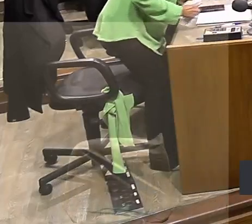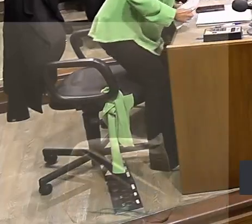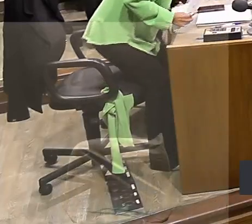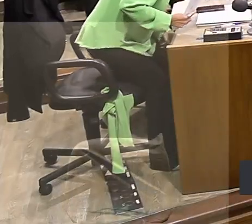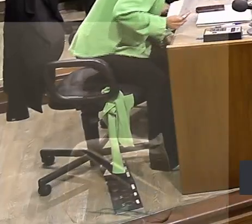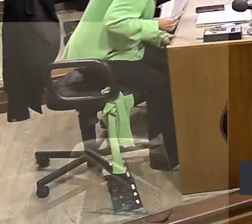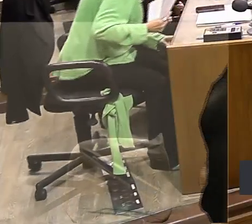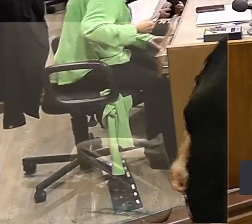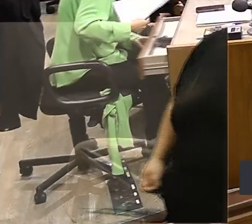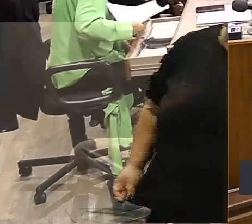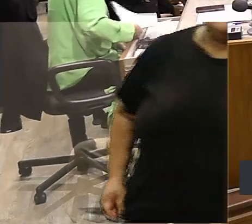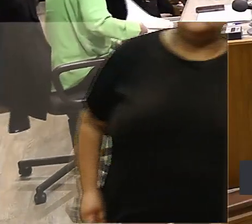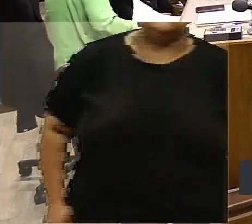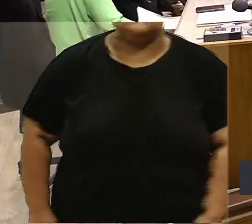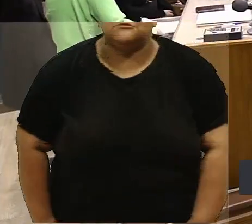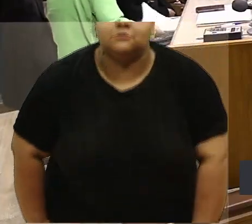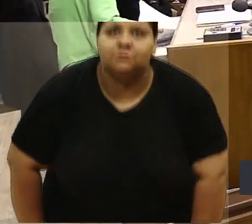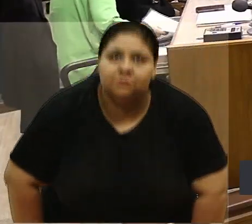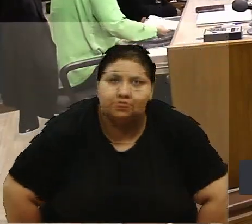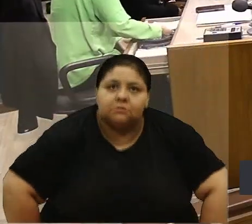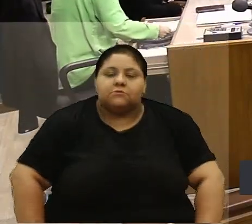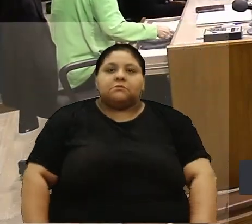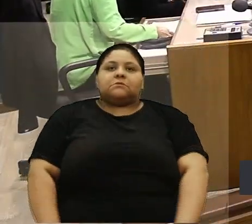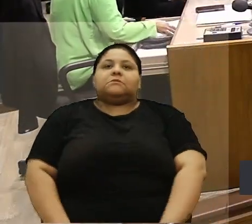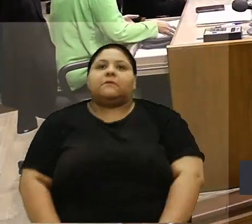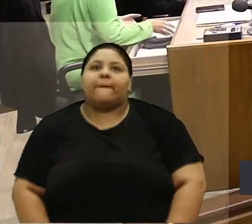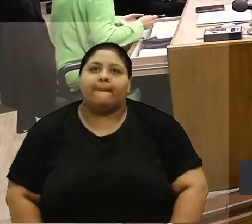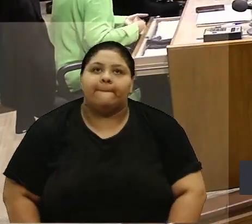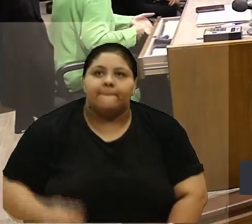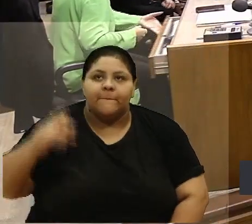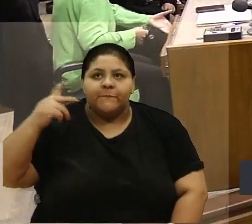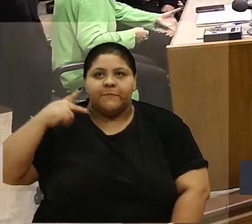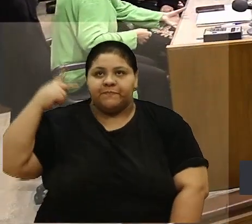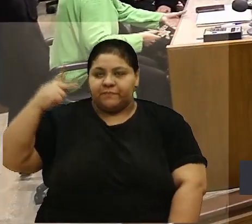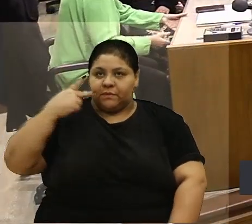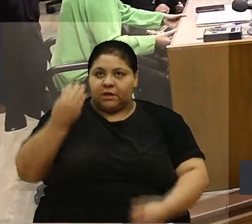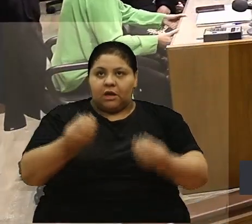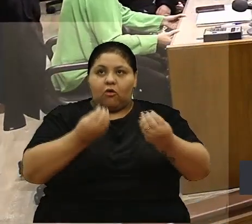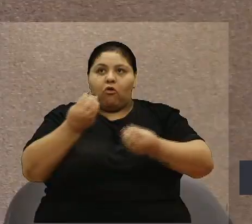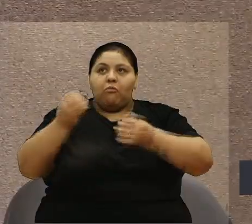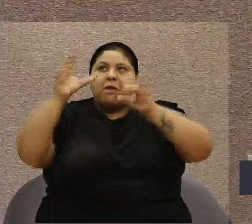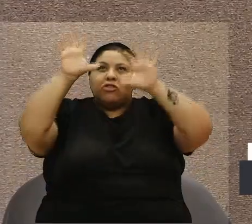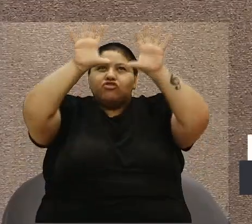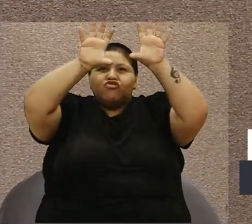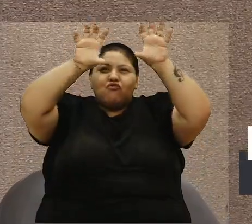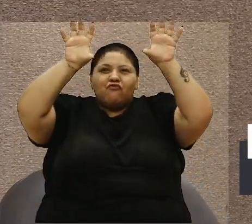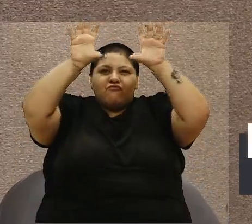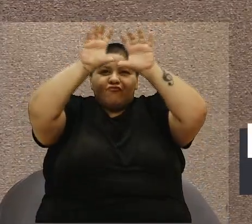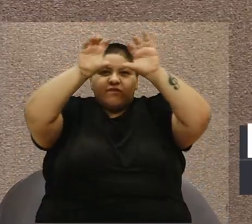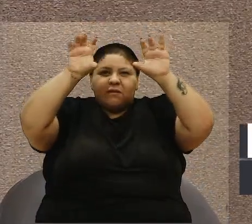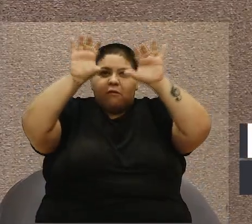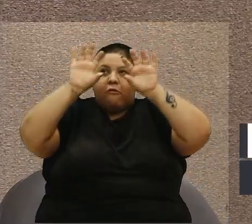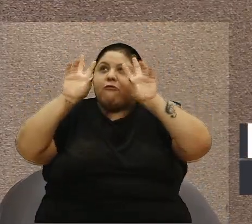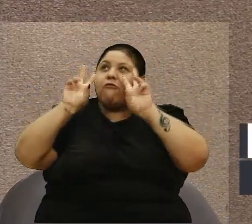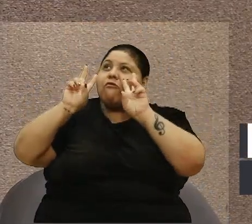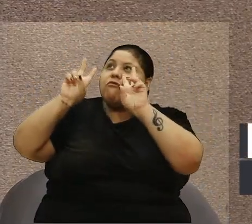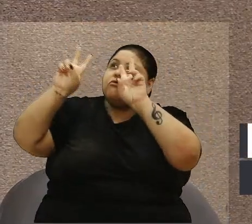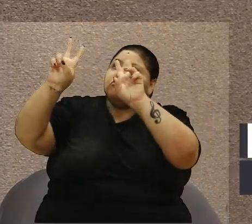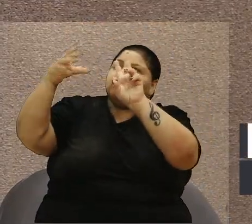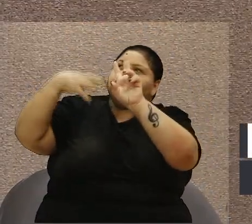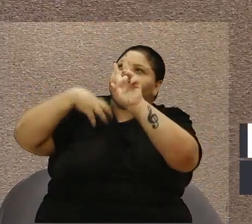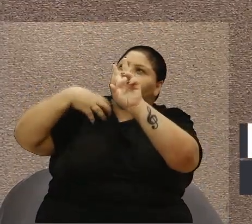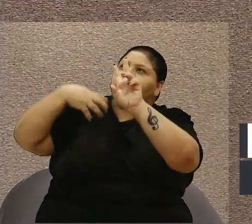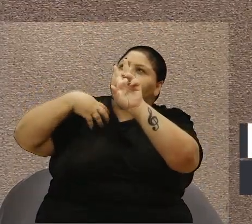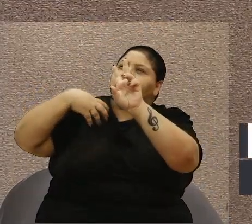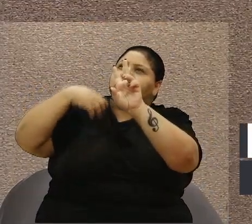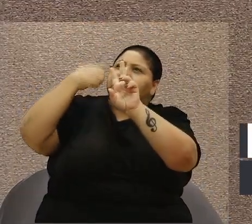presidente, nobres colegas. A política é como uma nuvem. Você olha, ela está de um jeito.